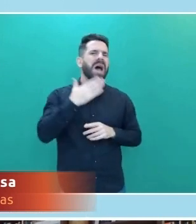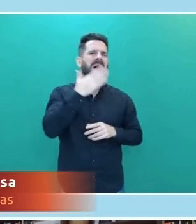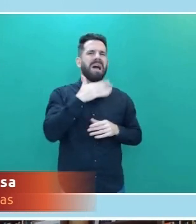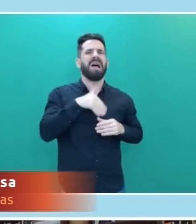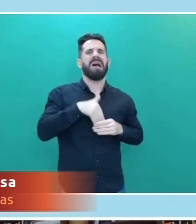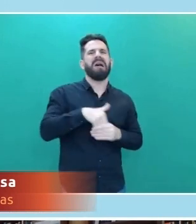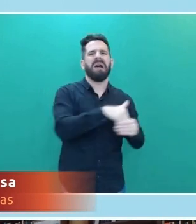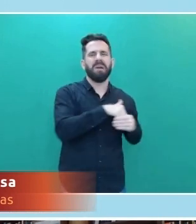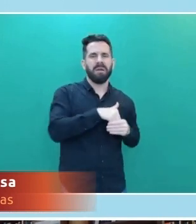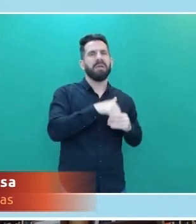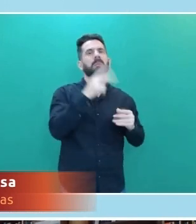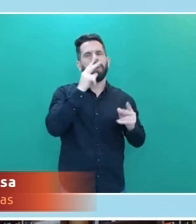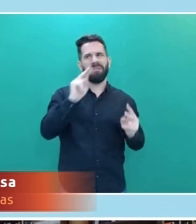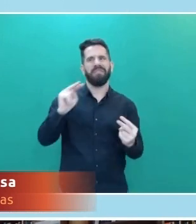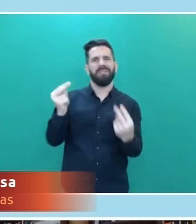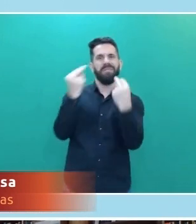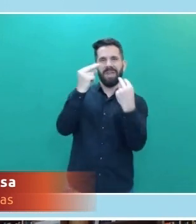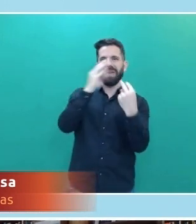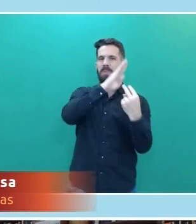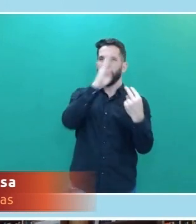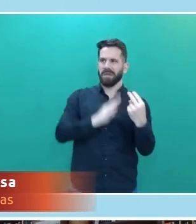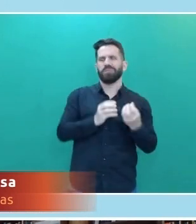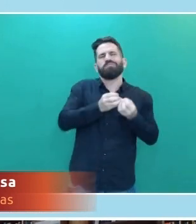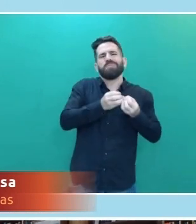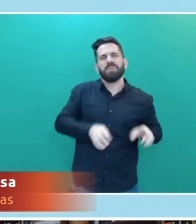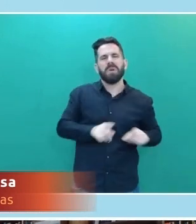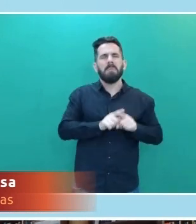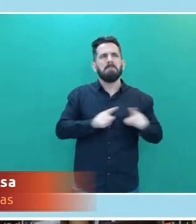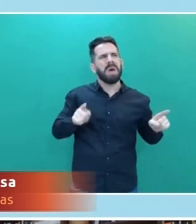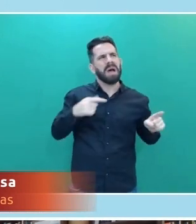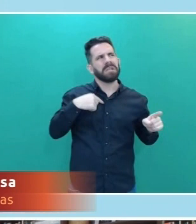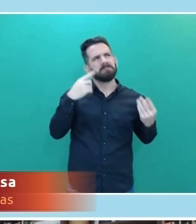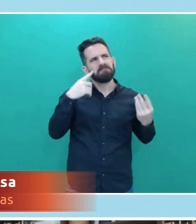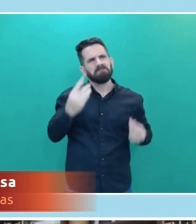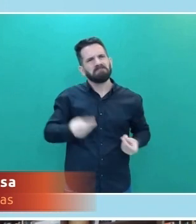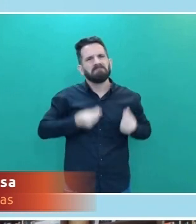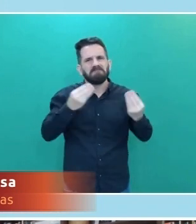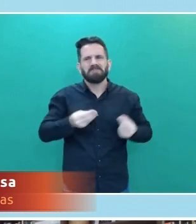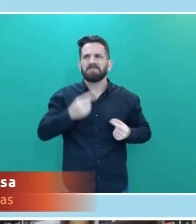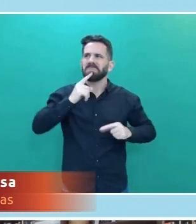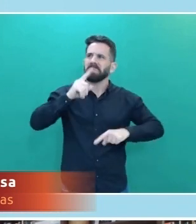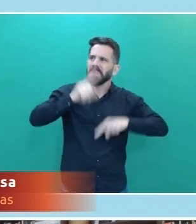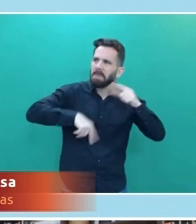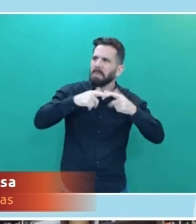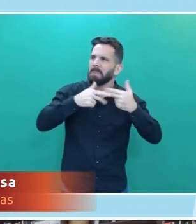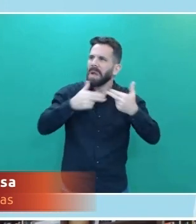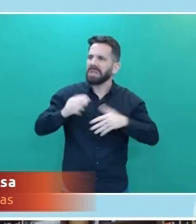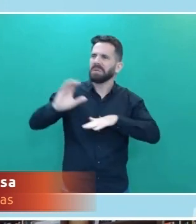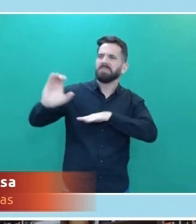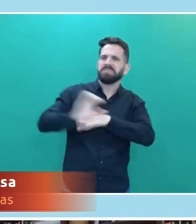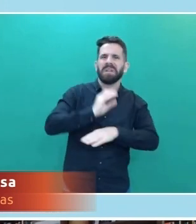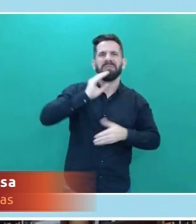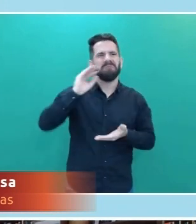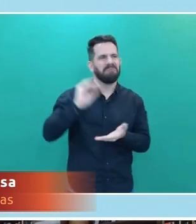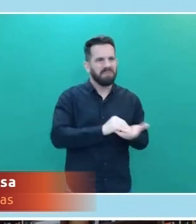do país, mas que, sinceramente, eu não vejo uma repercussão material muito